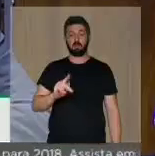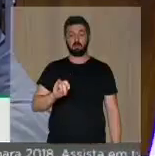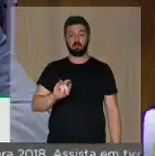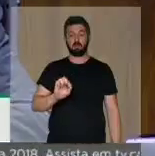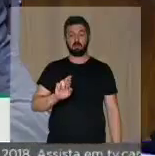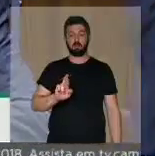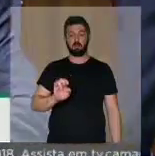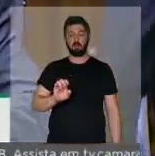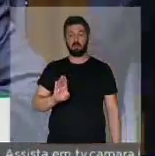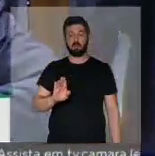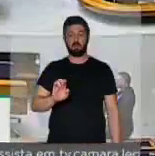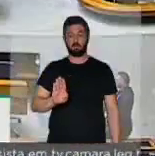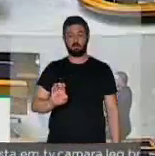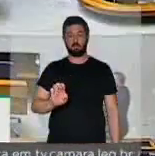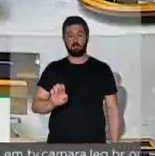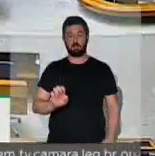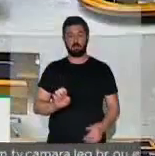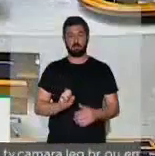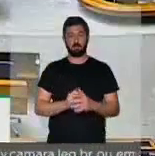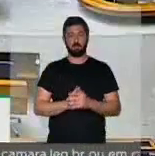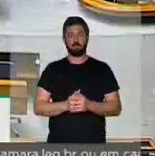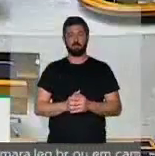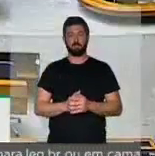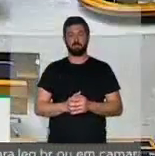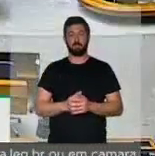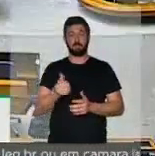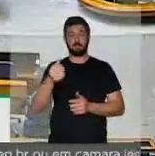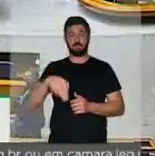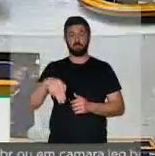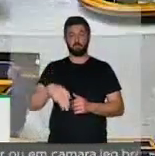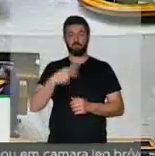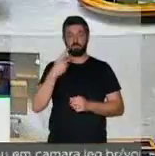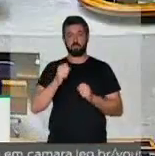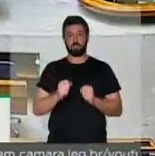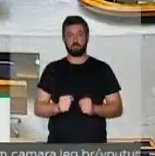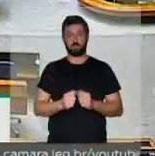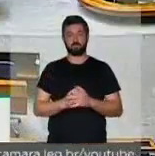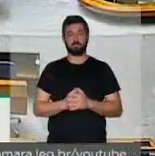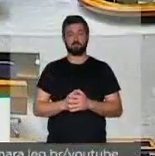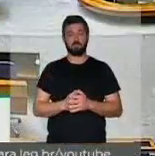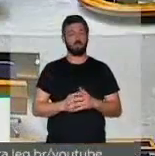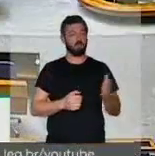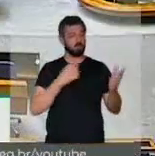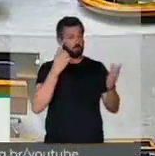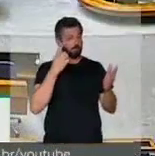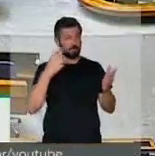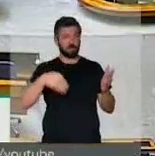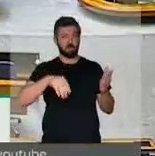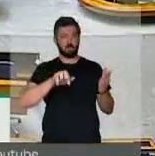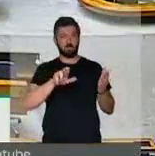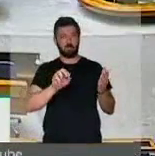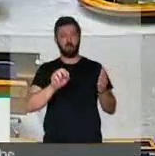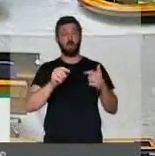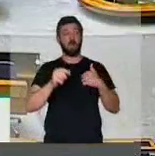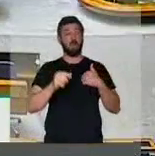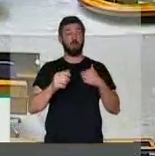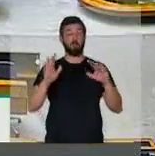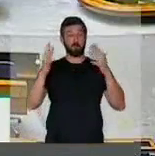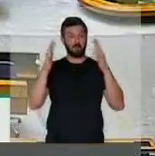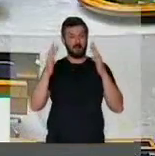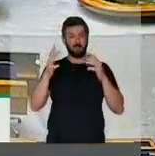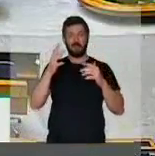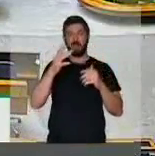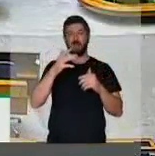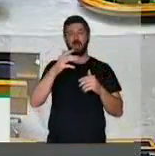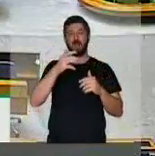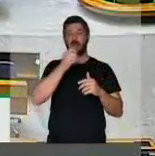Regimental de 6 minutos. Senhor presidente, deputado Mauro, parabenizo os moradores de Macapá, a capital